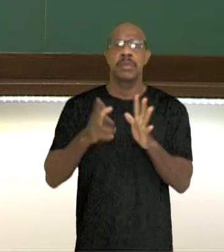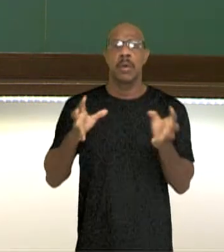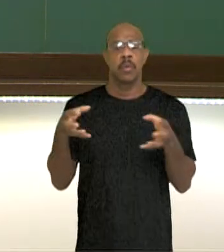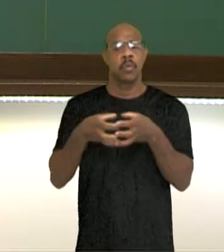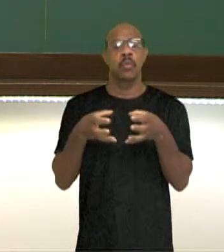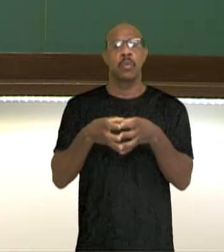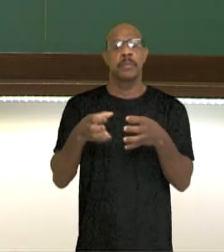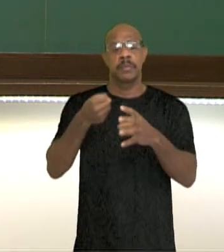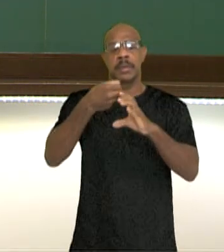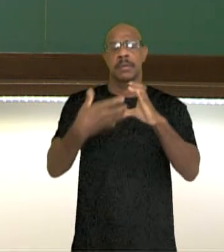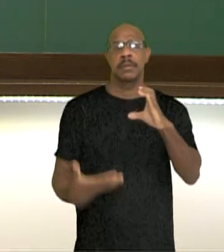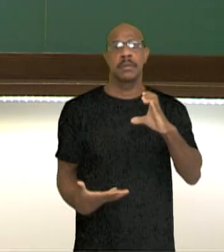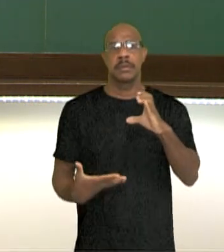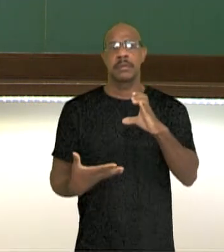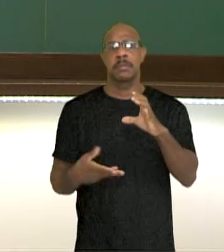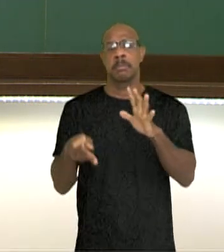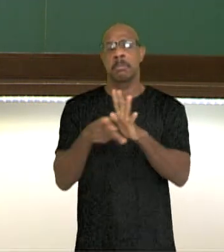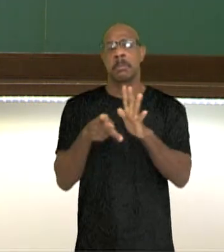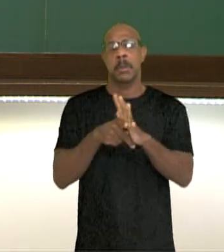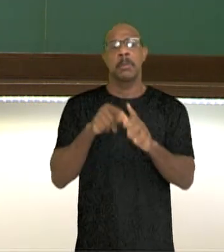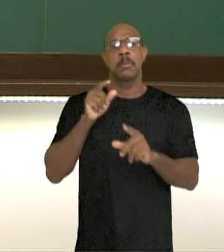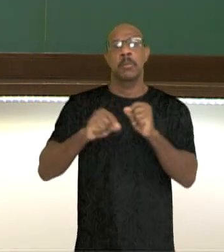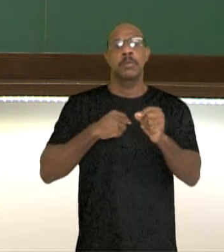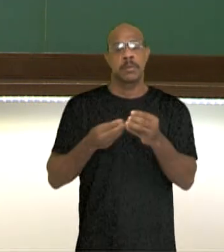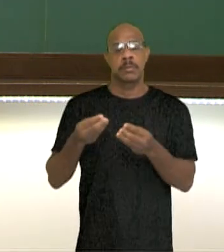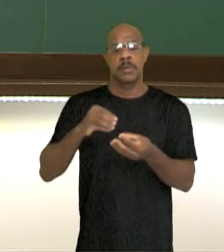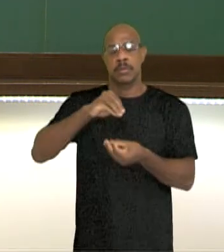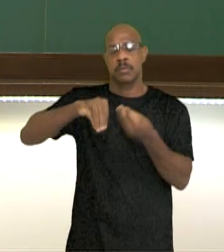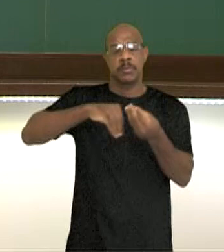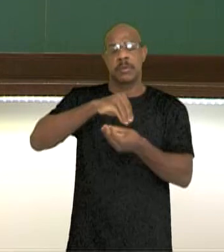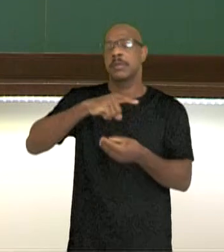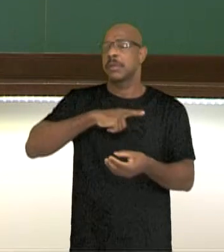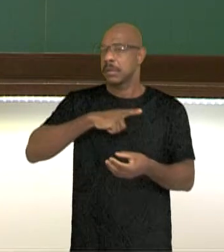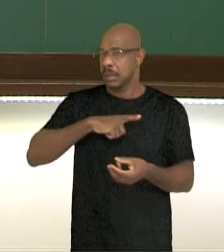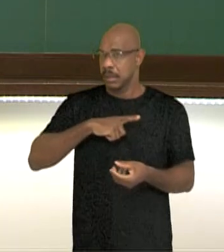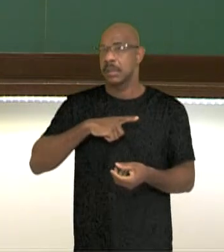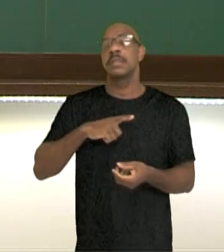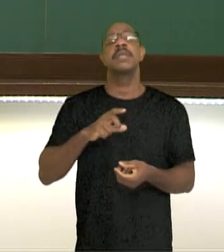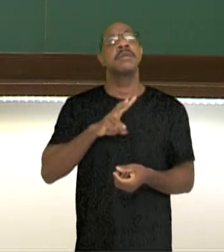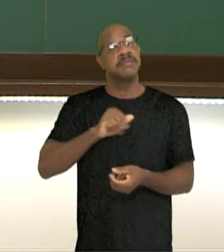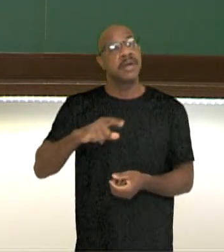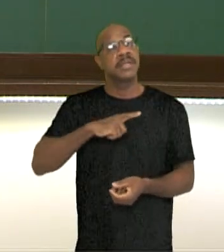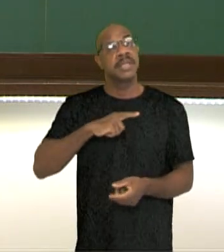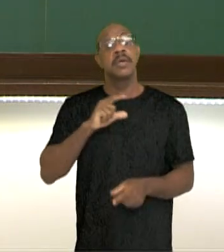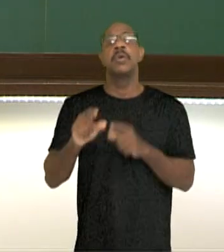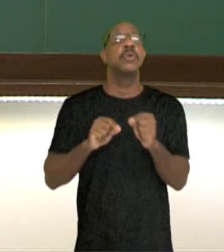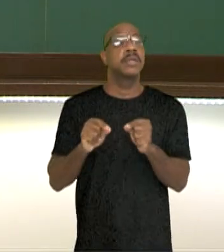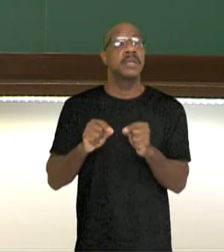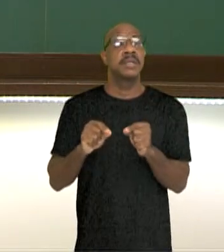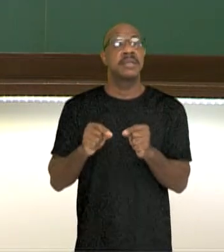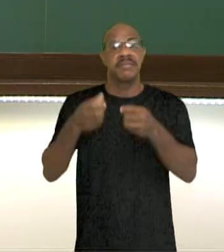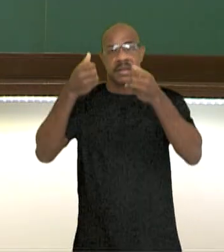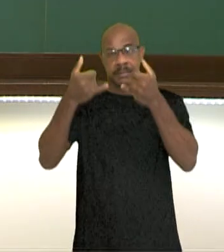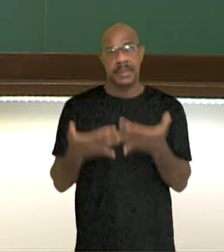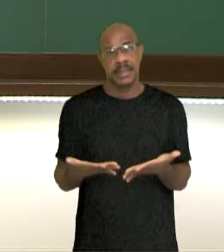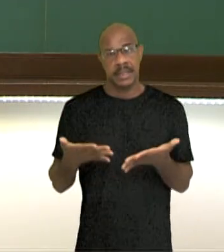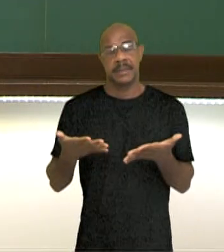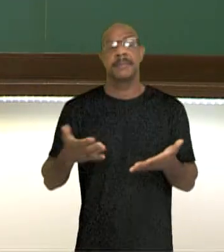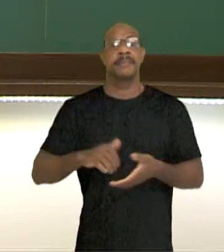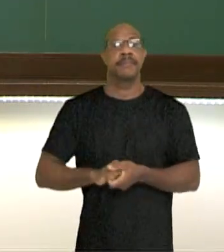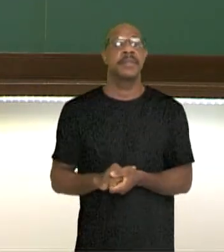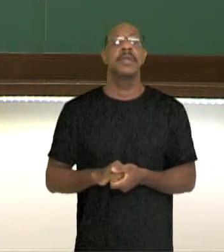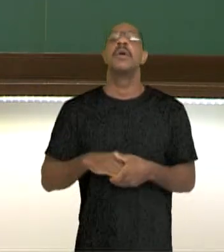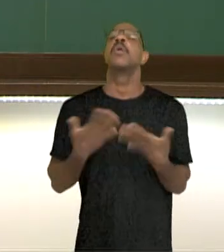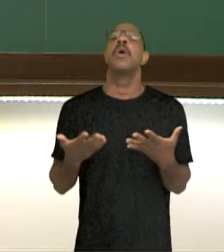características, de propriedades que a substância apresenta e que vai defini-la. Que substância